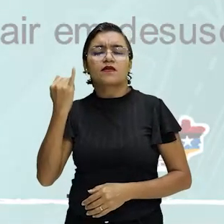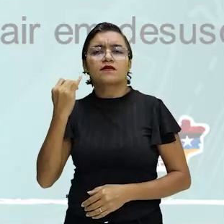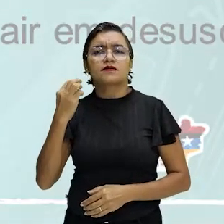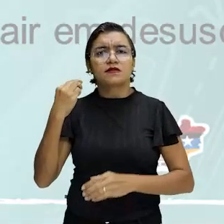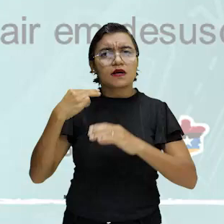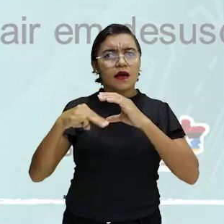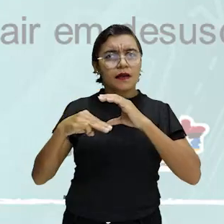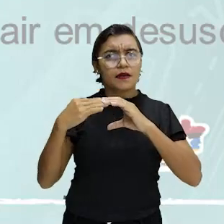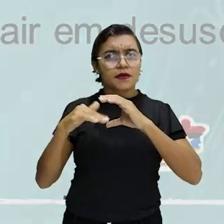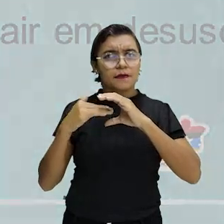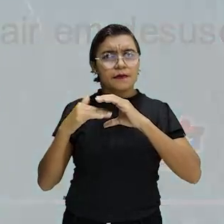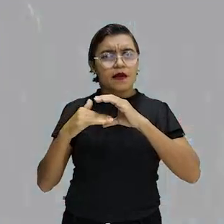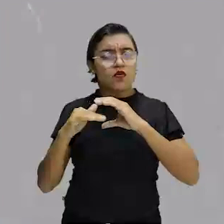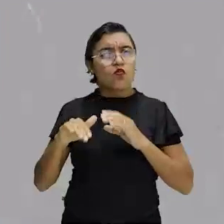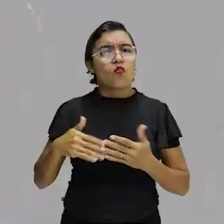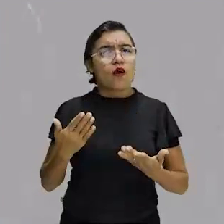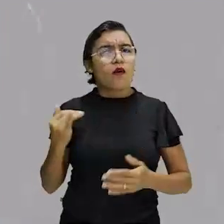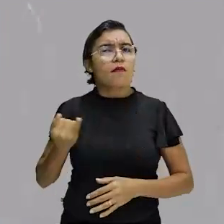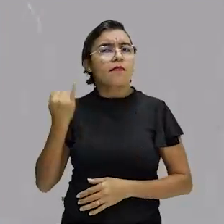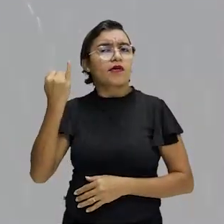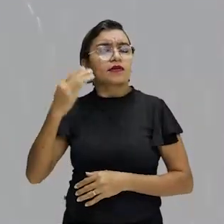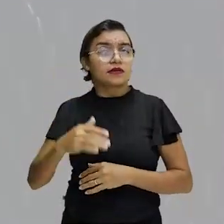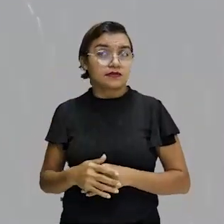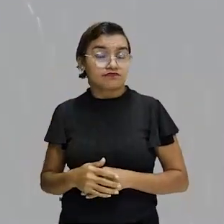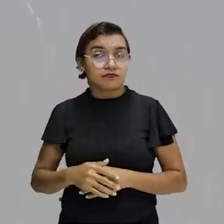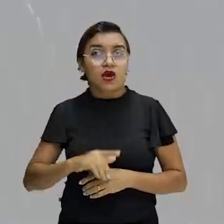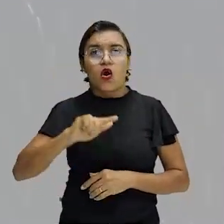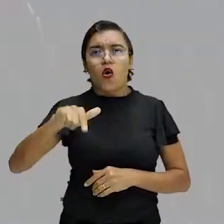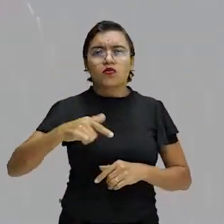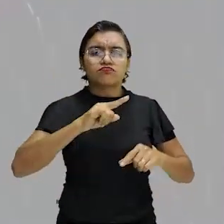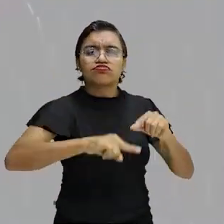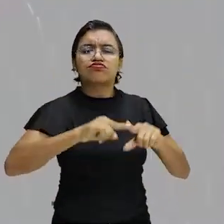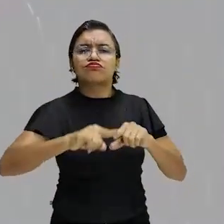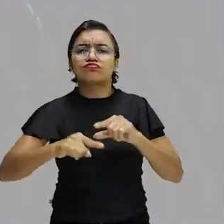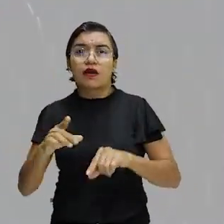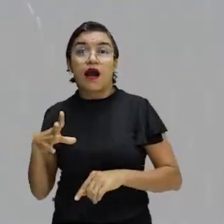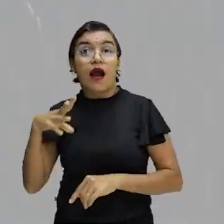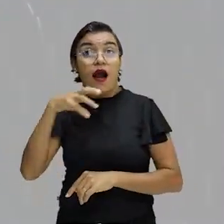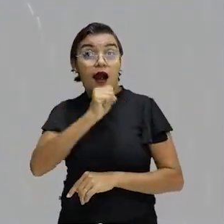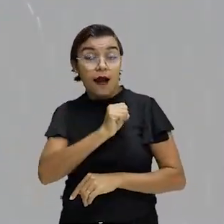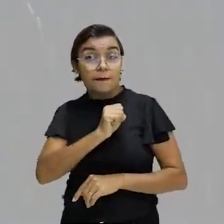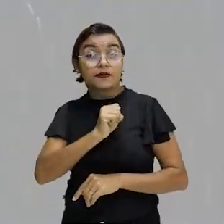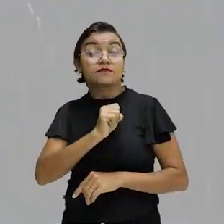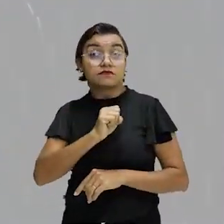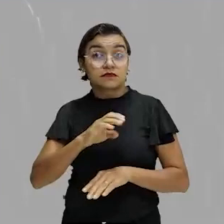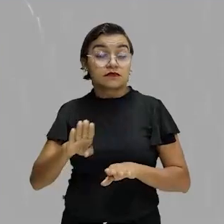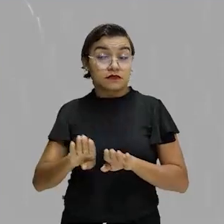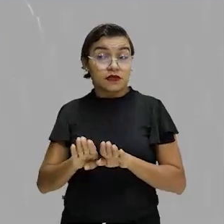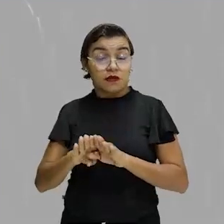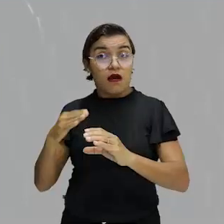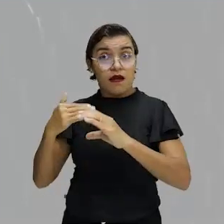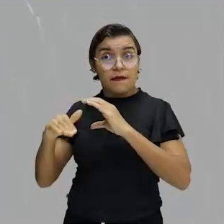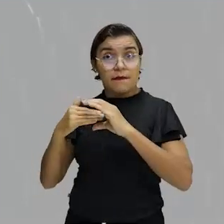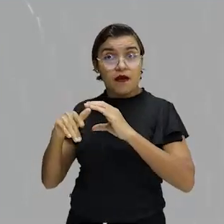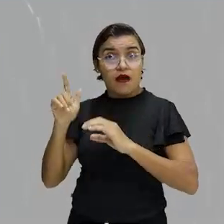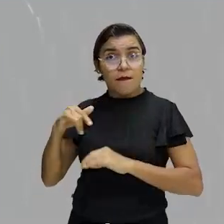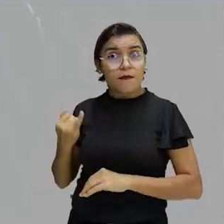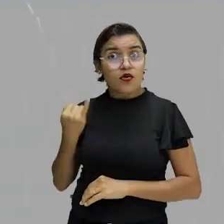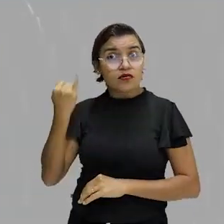temos tantas outras ferramentas que são mais rápidas, mais dinâmicas, vocês acham que esse correio eletrônico ele ainda é